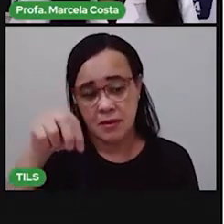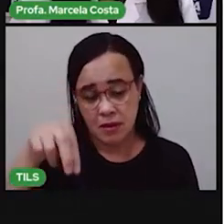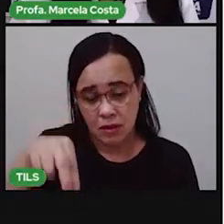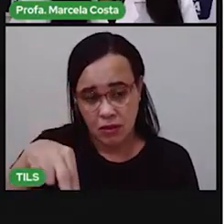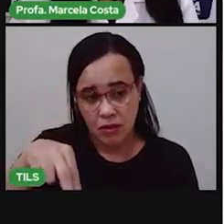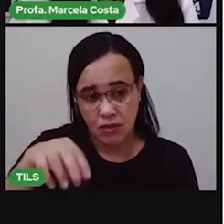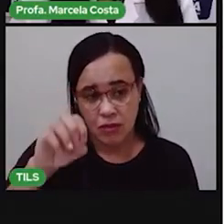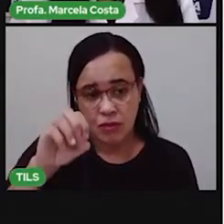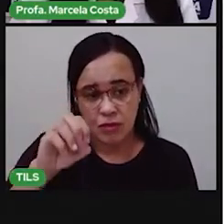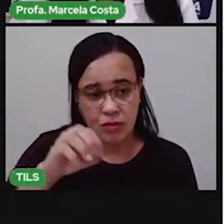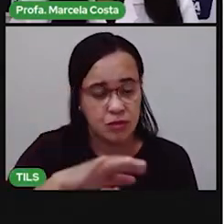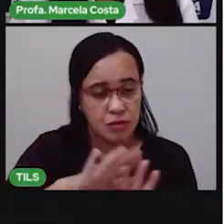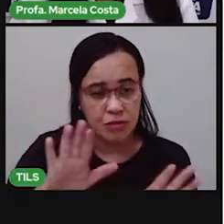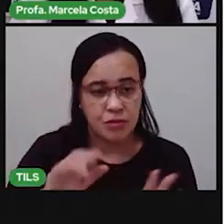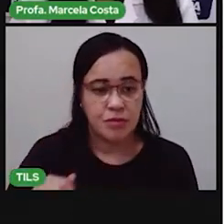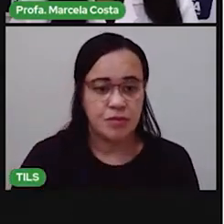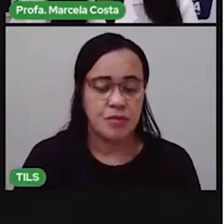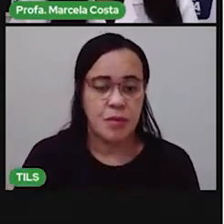toda a parlenda,